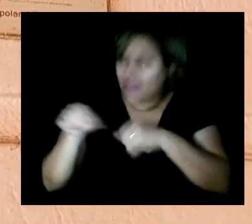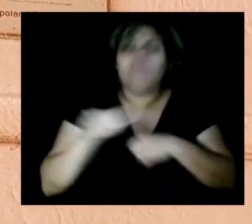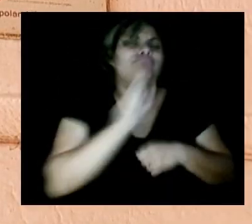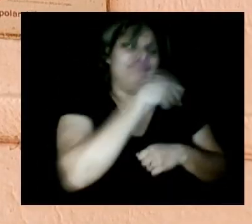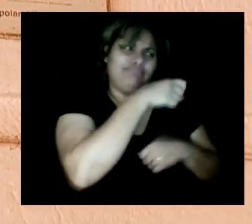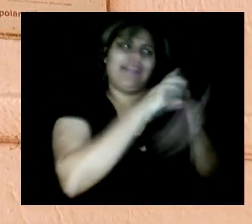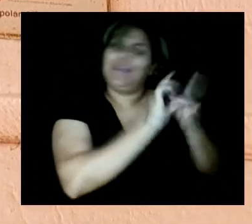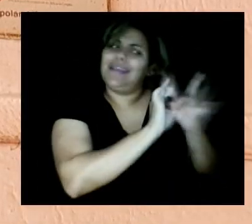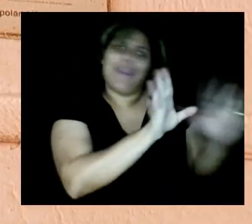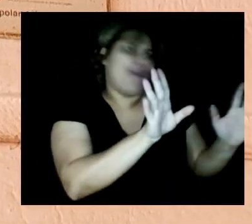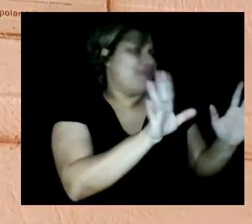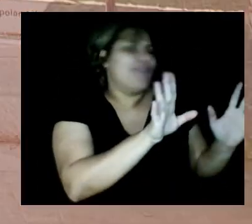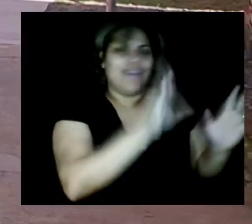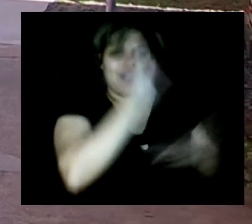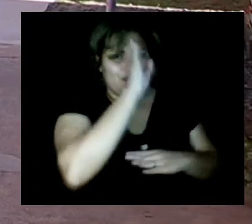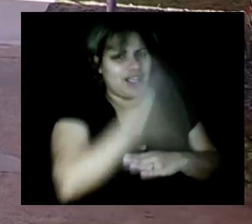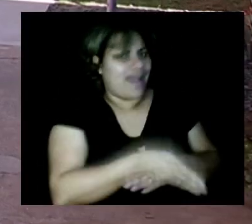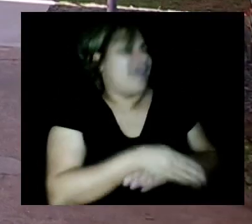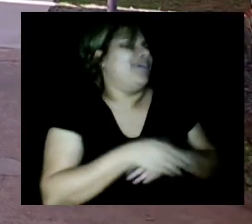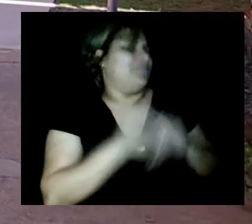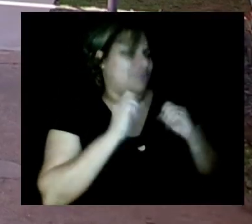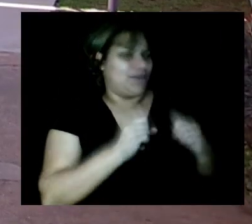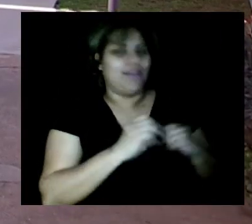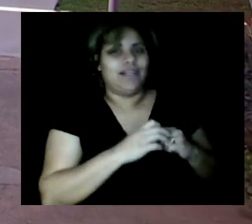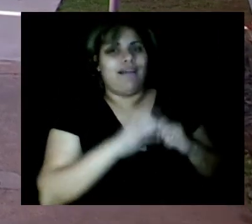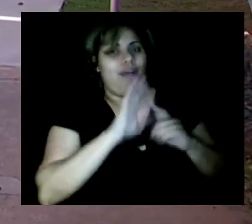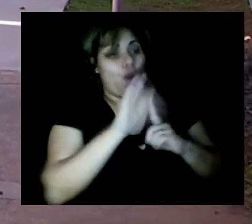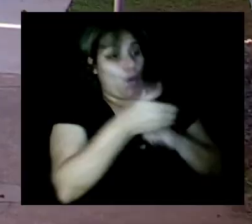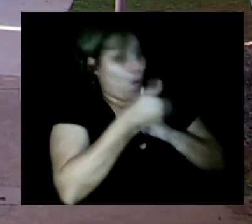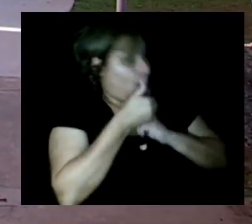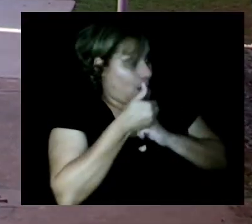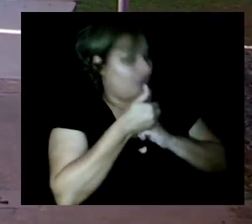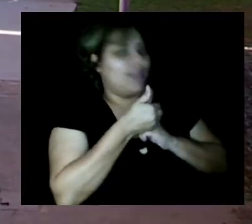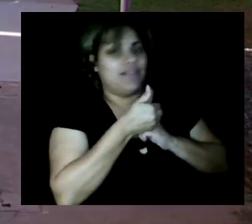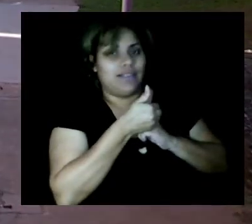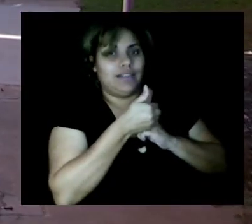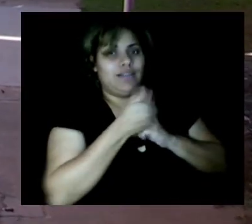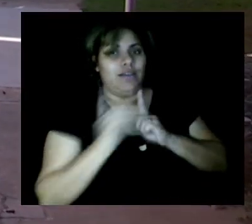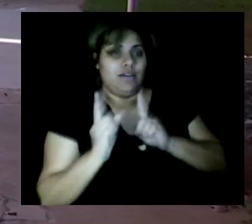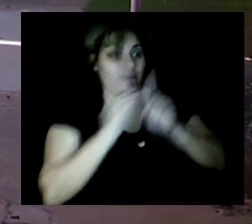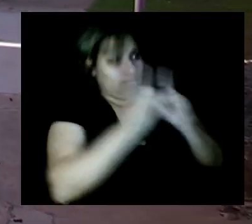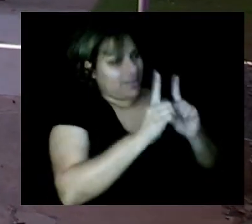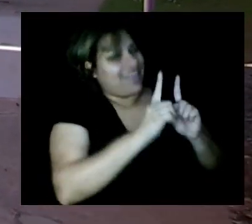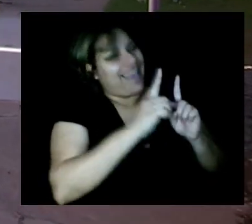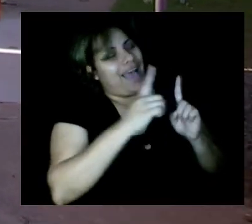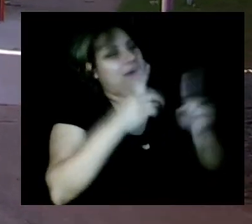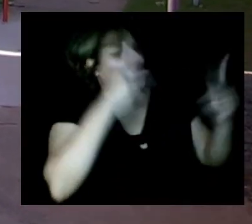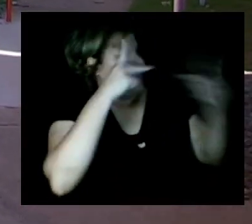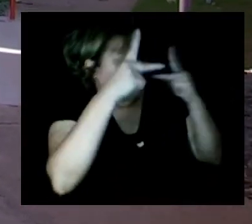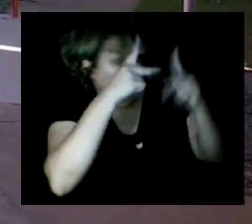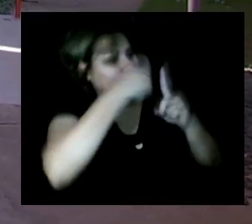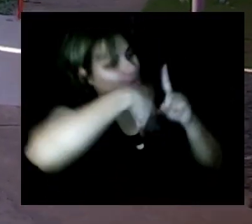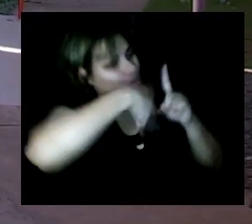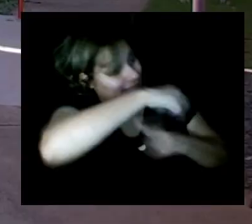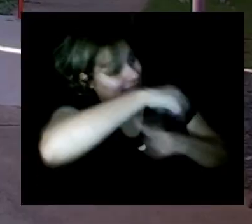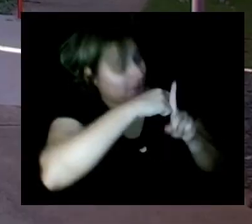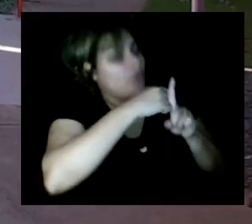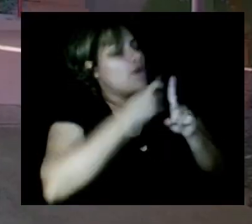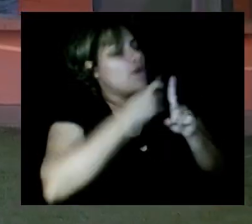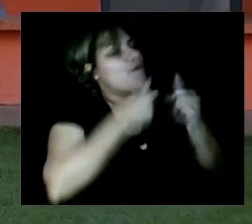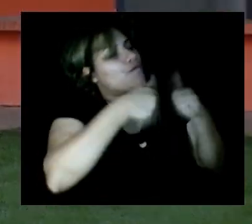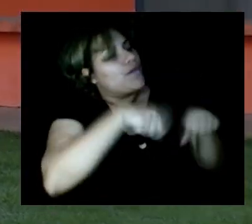para cá. É acolhida pela dupla psicossocial e aí fica na fila de